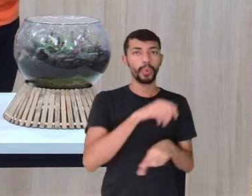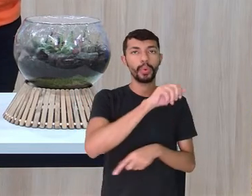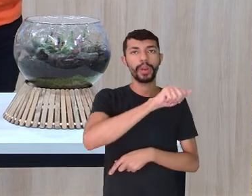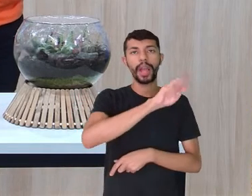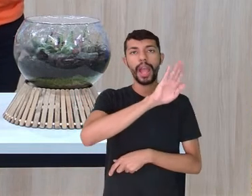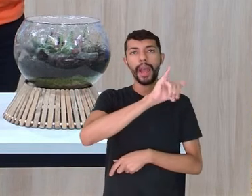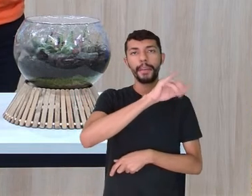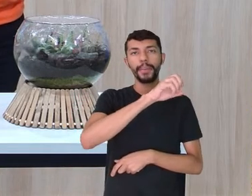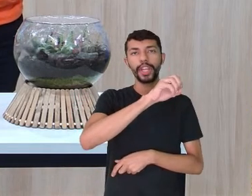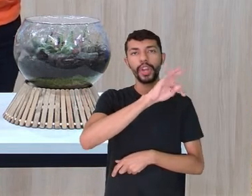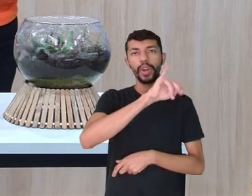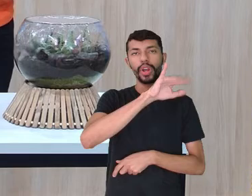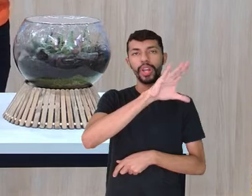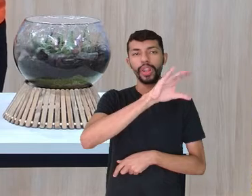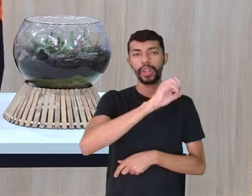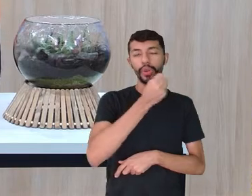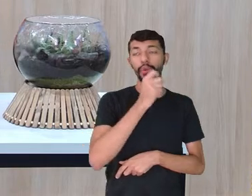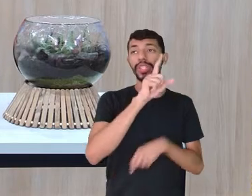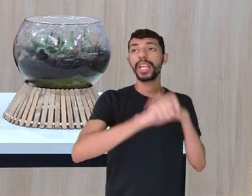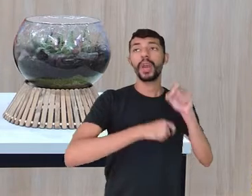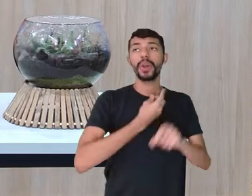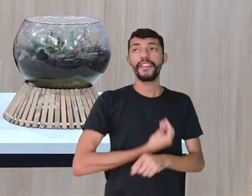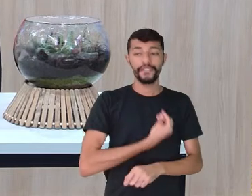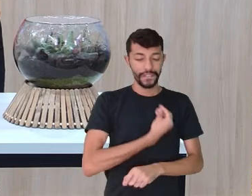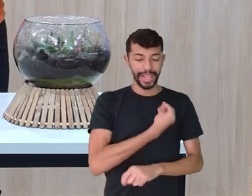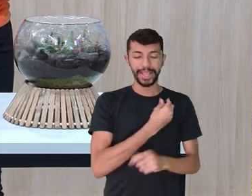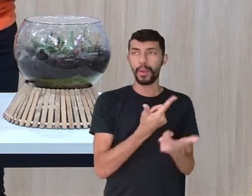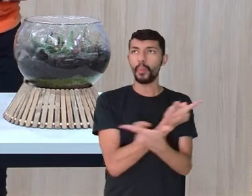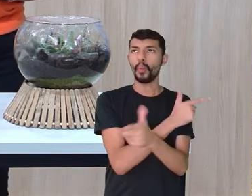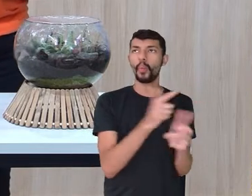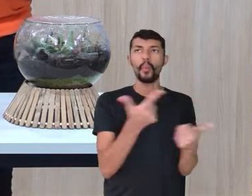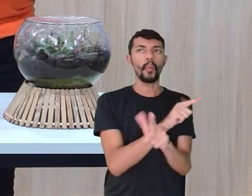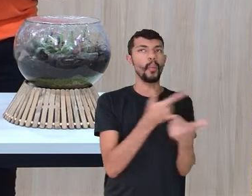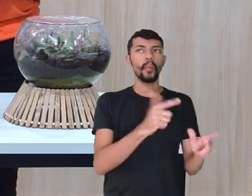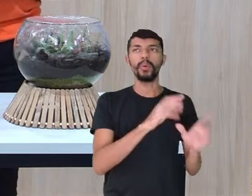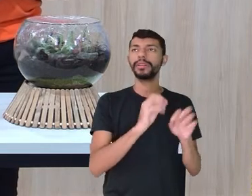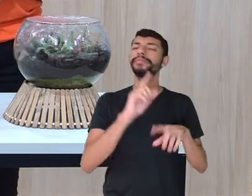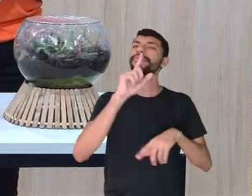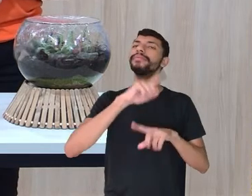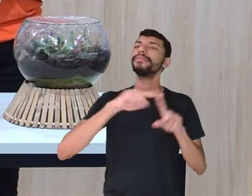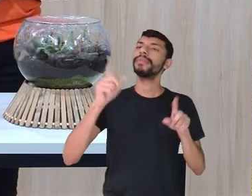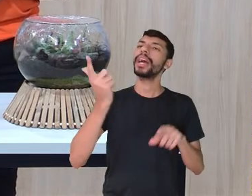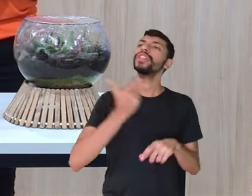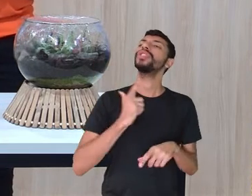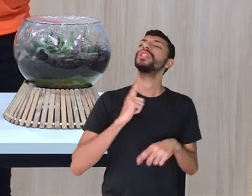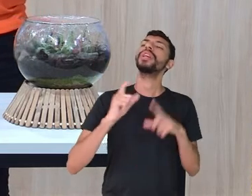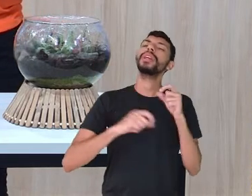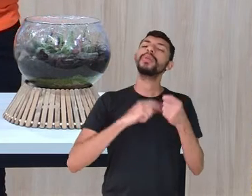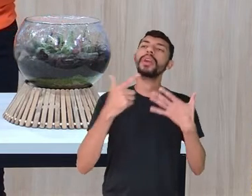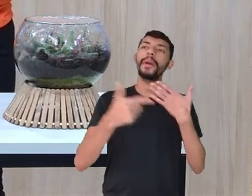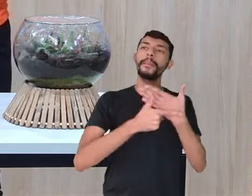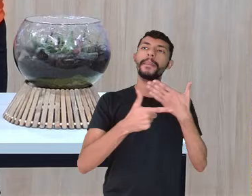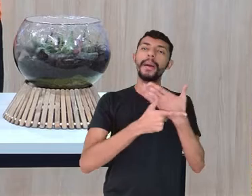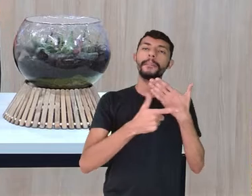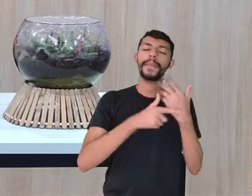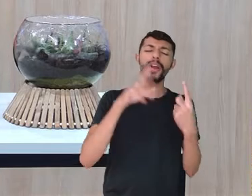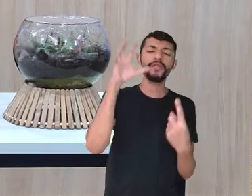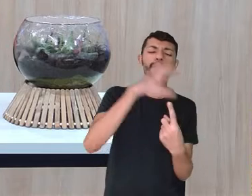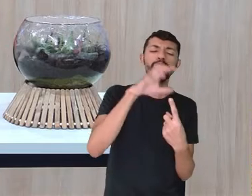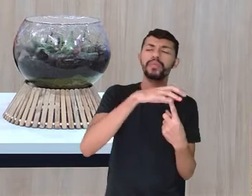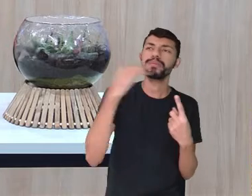fatores abióticos são fatores que não têm vida, mas eles exercem uma grande